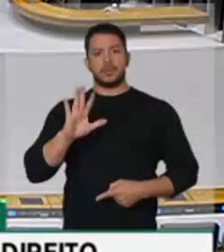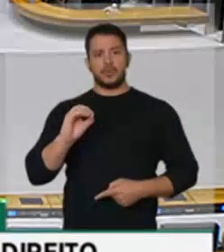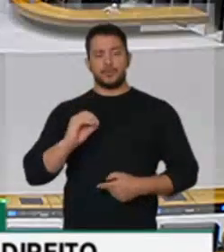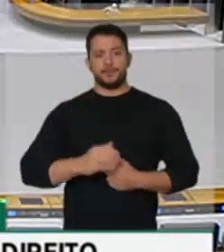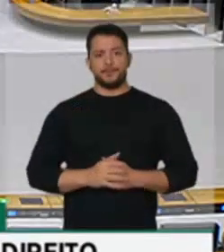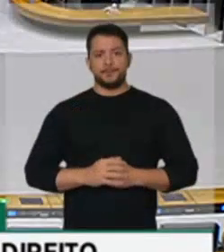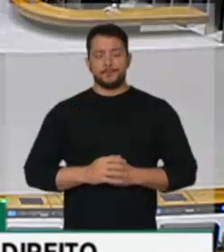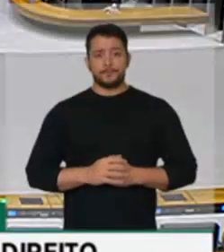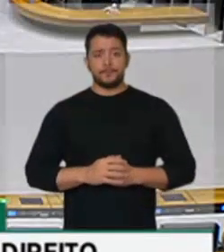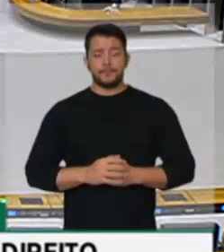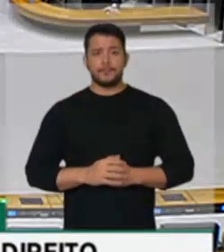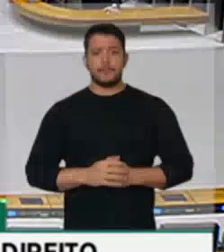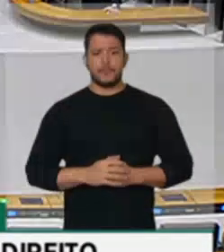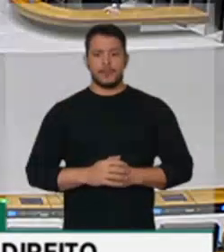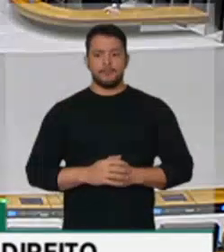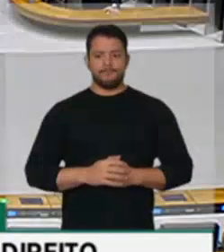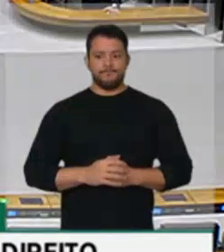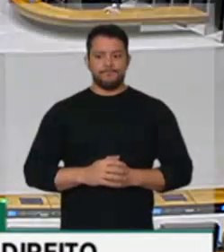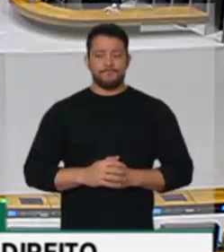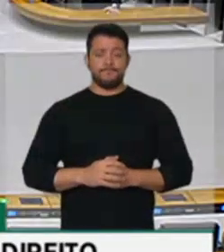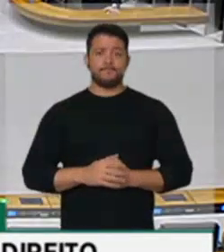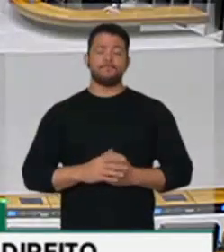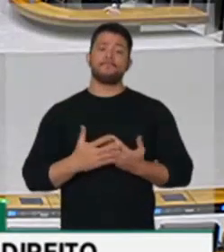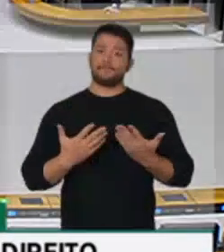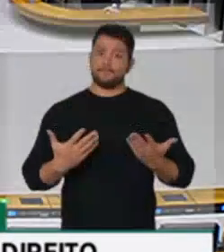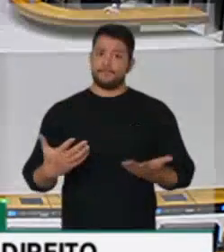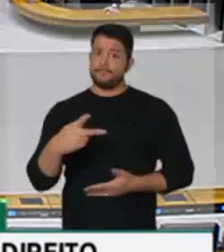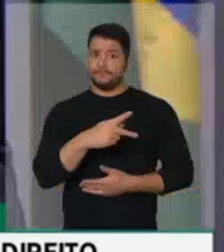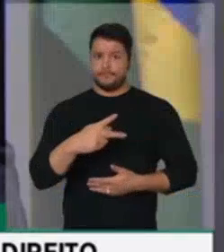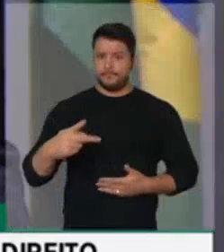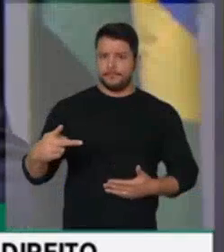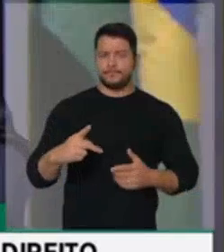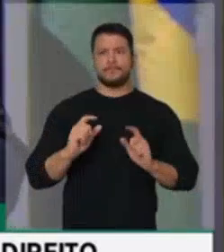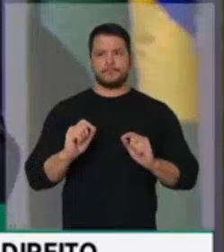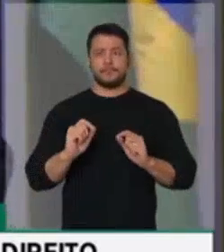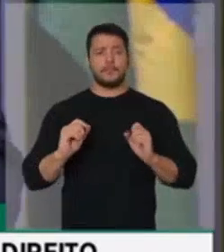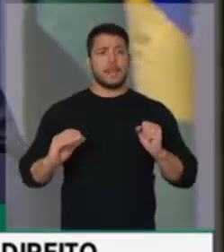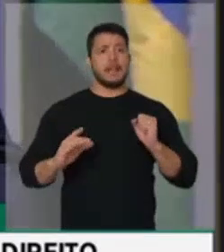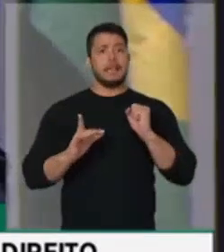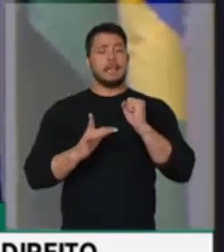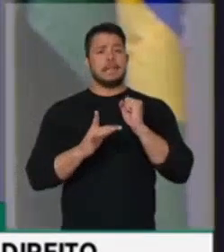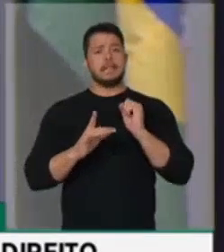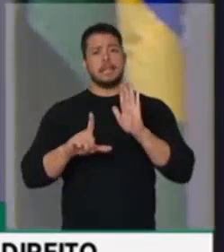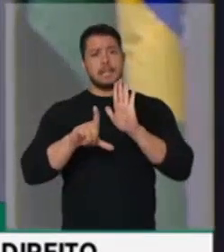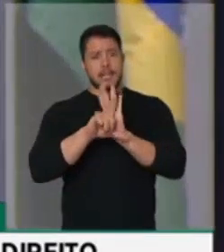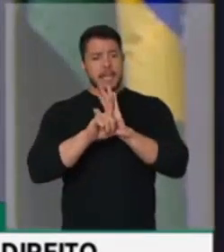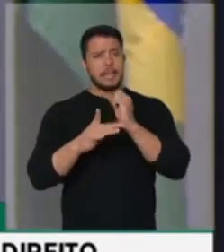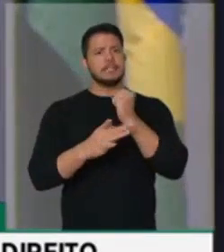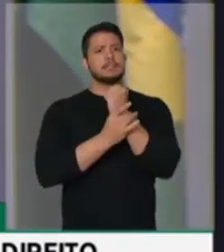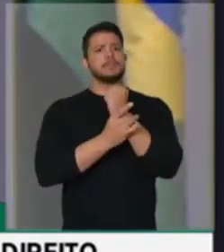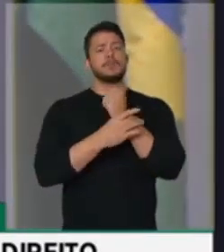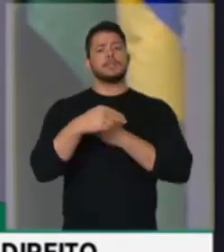lei. É fato que a Lei de Segurança Nacional tem sido muito questionada